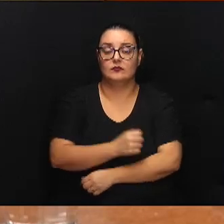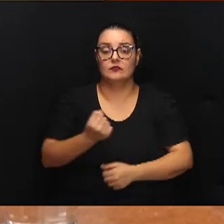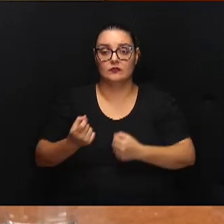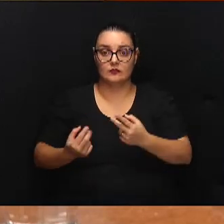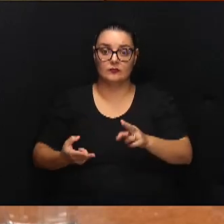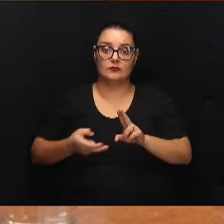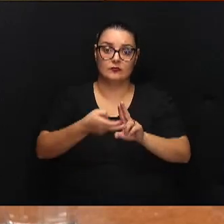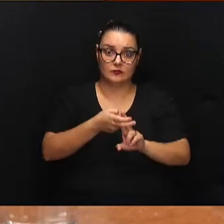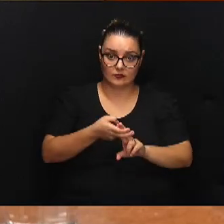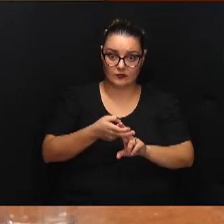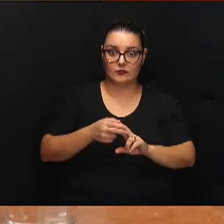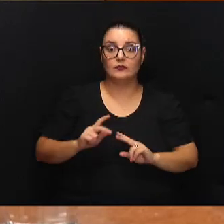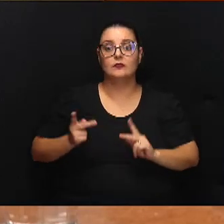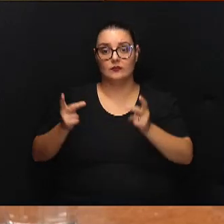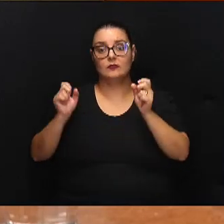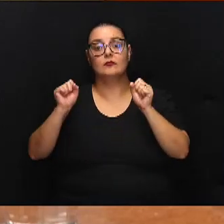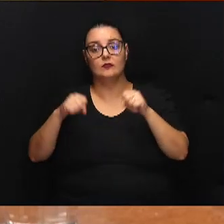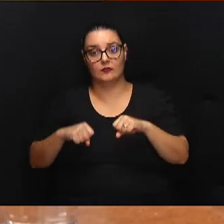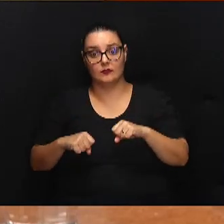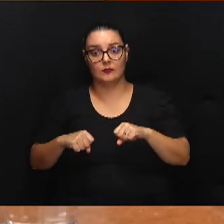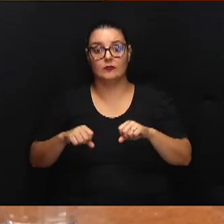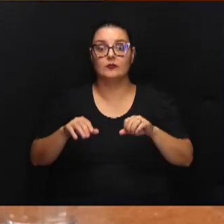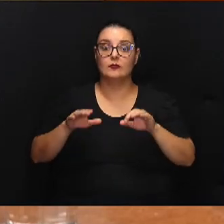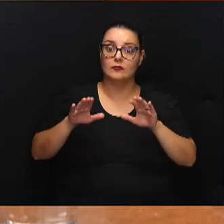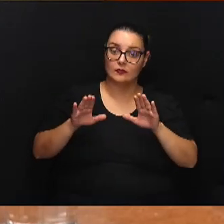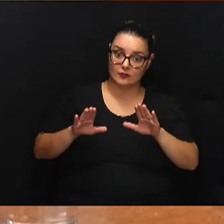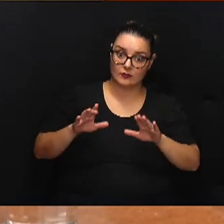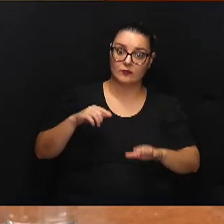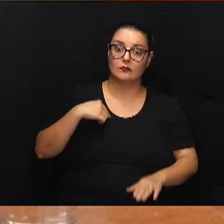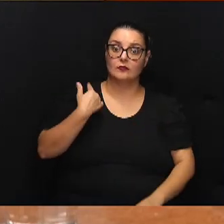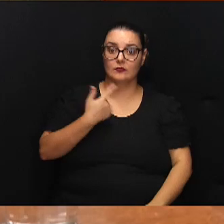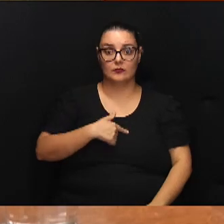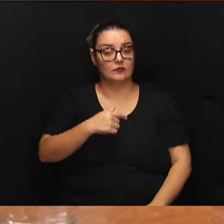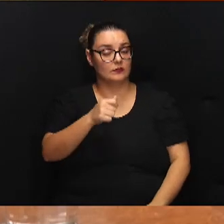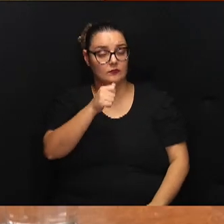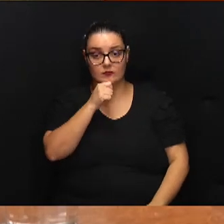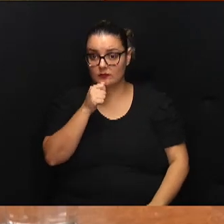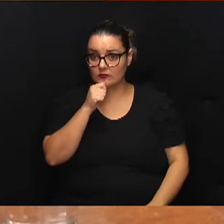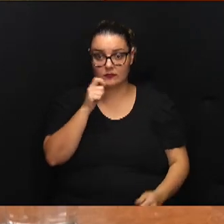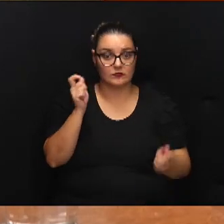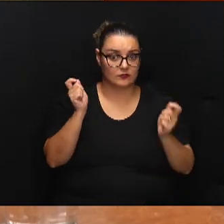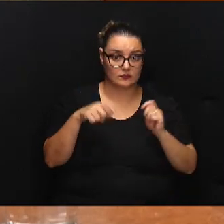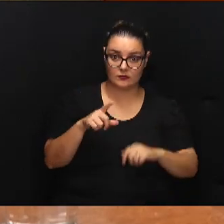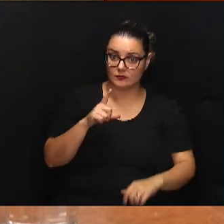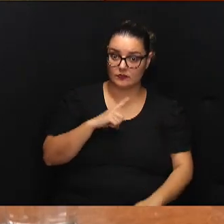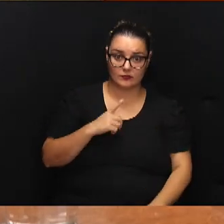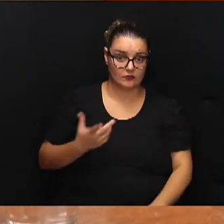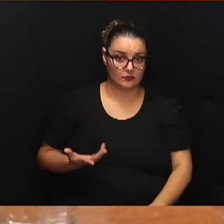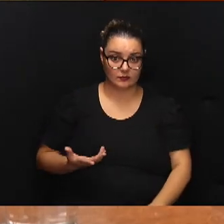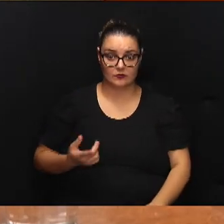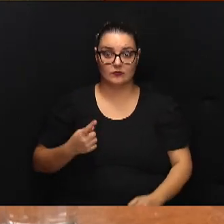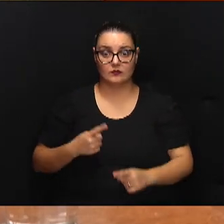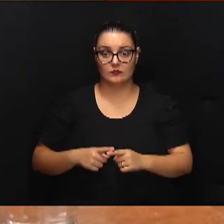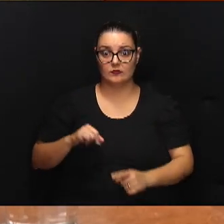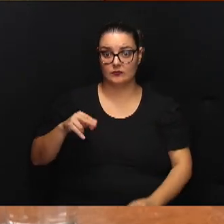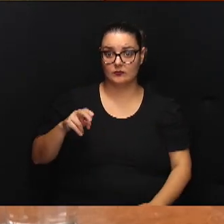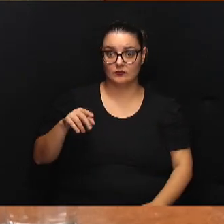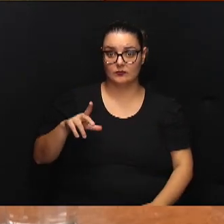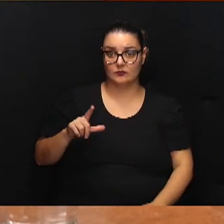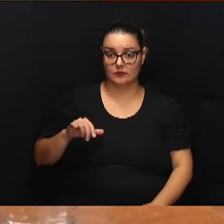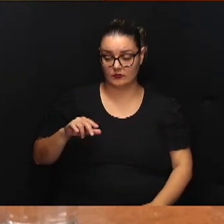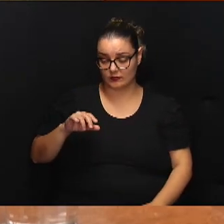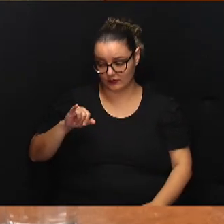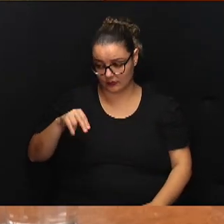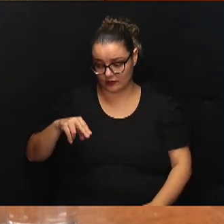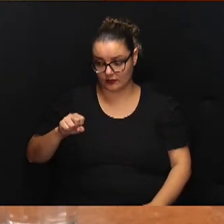grande vitória, sim. Mas nós ainda não temos o suficiente, porque a mesma insulina que eu já deixei de usar